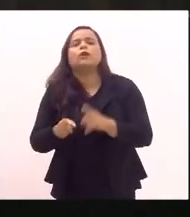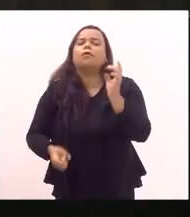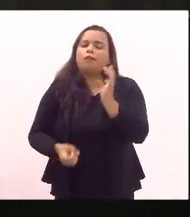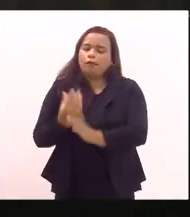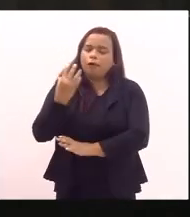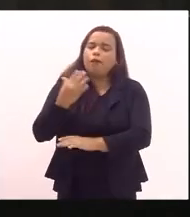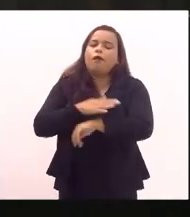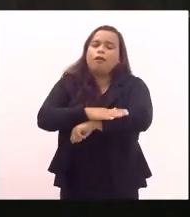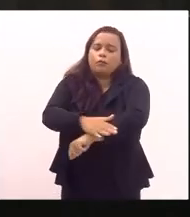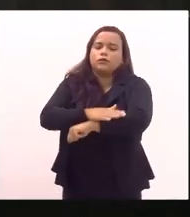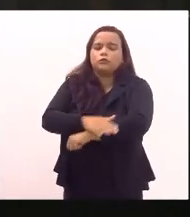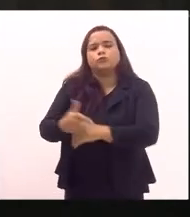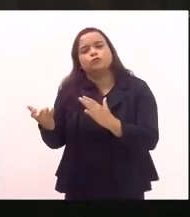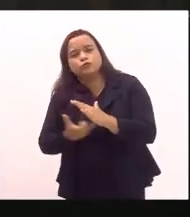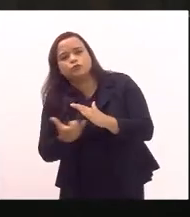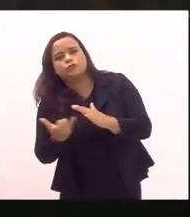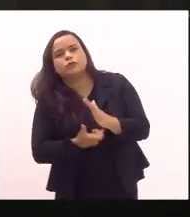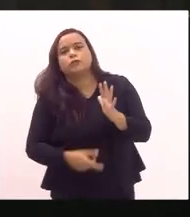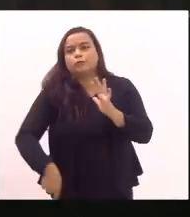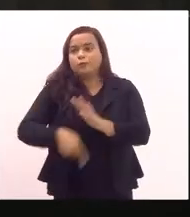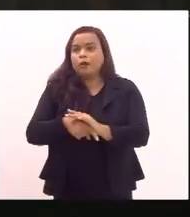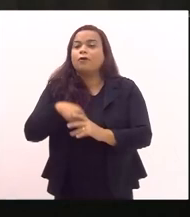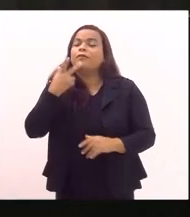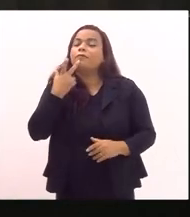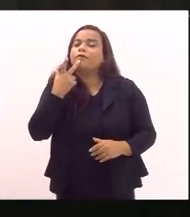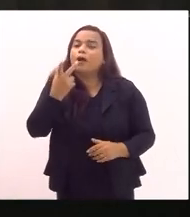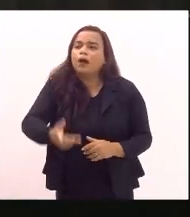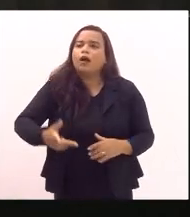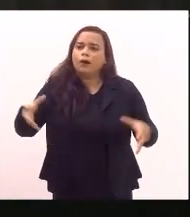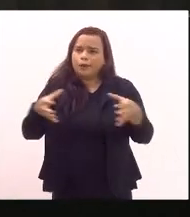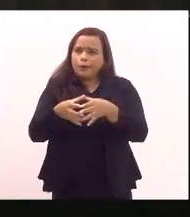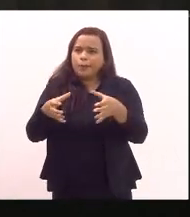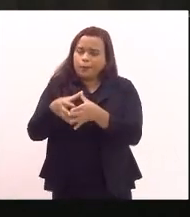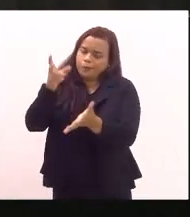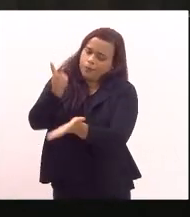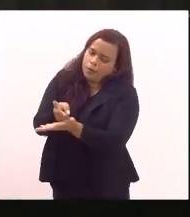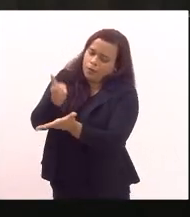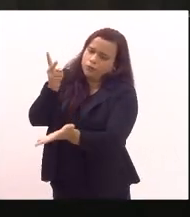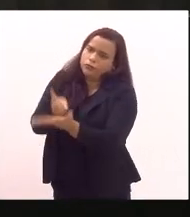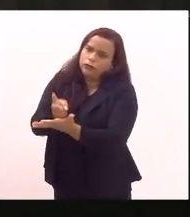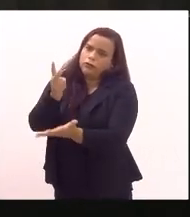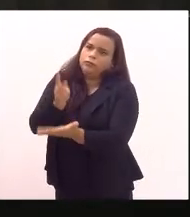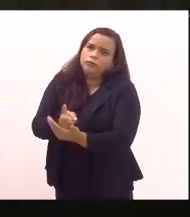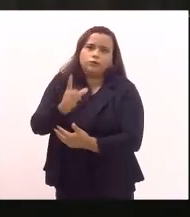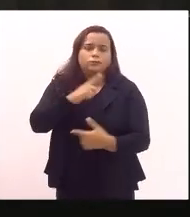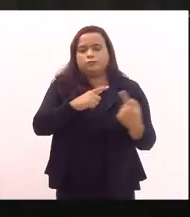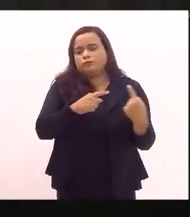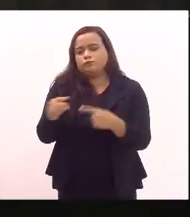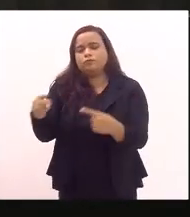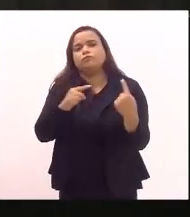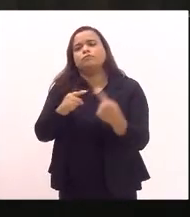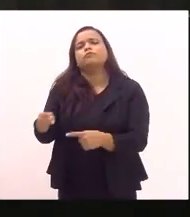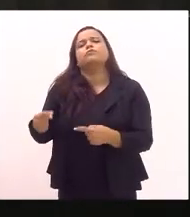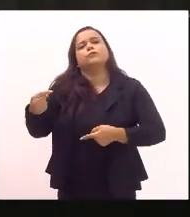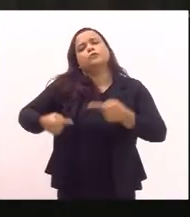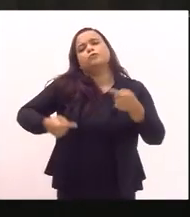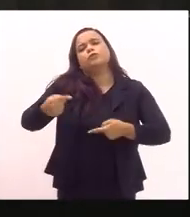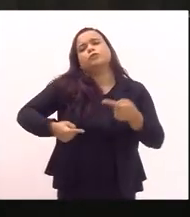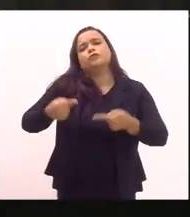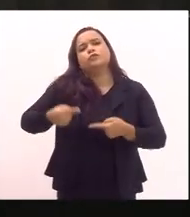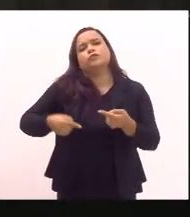racismo institucional quando faz com que um mesmo grupo seja alvo de políticas escassas